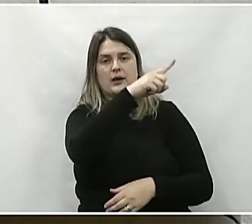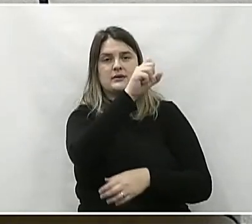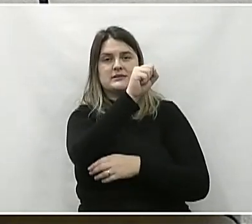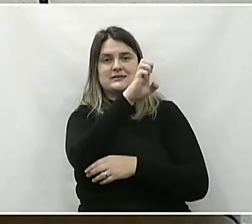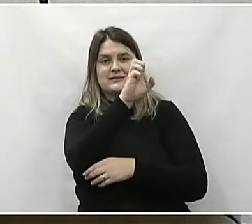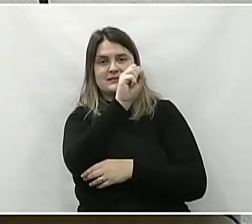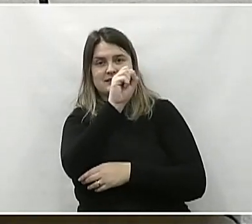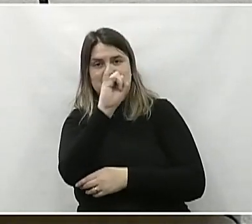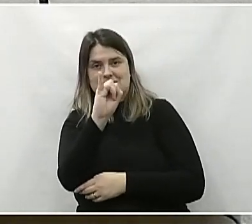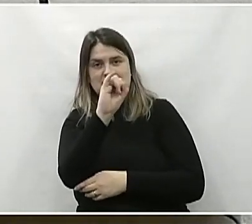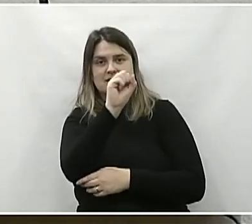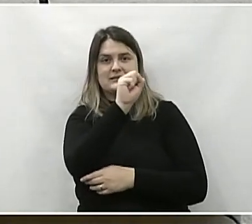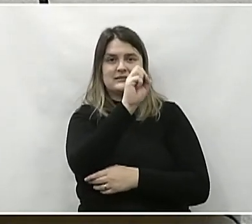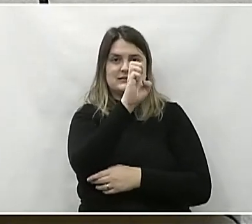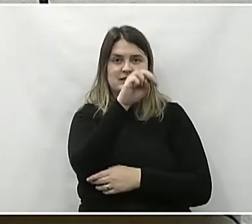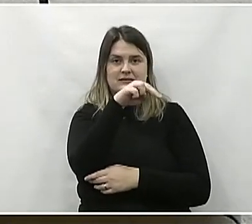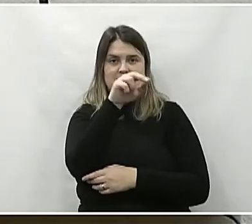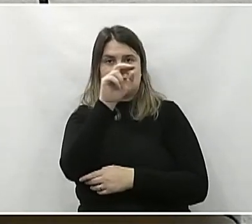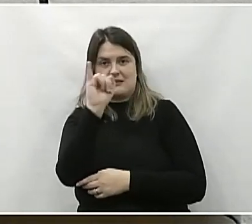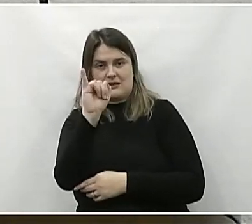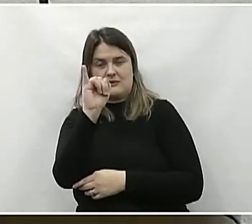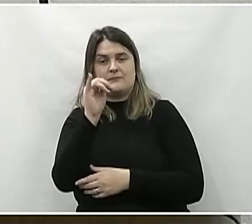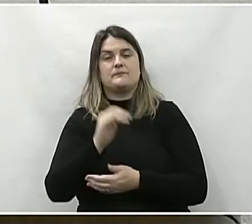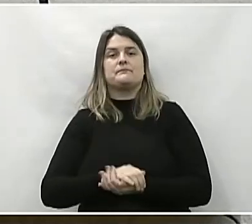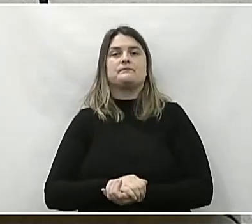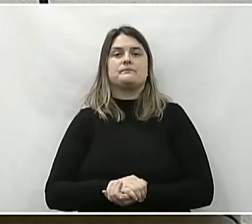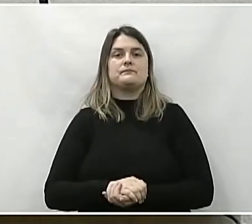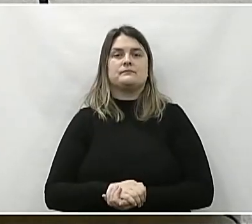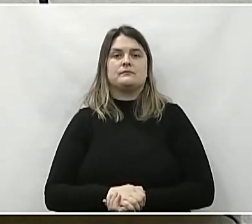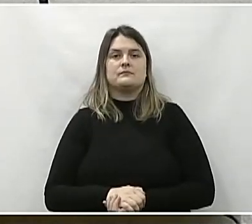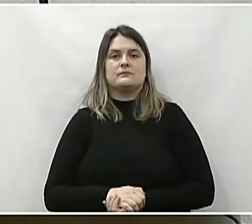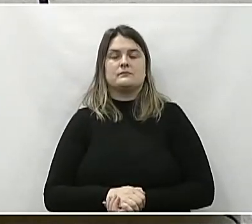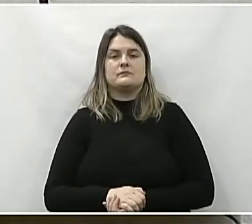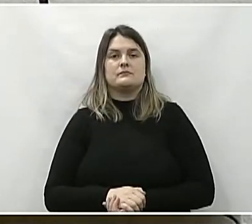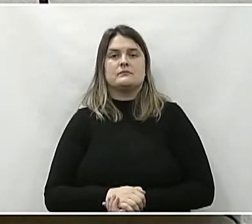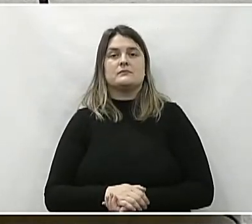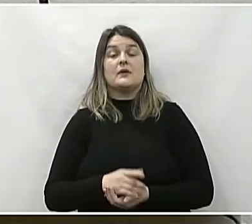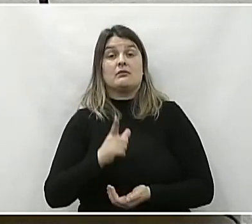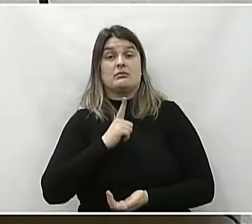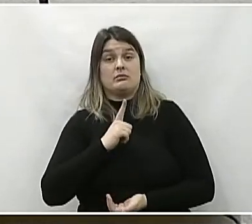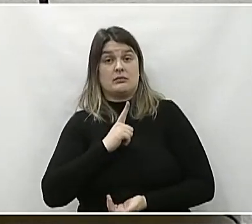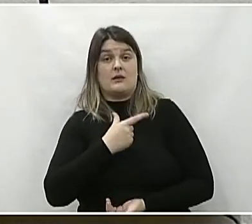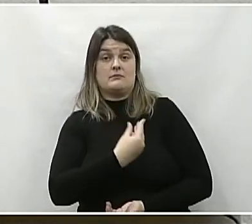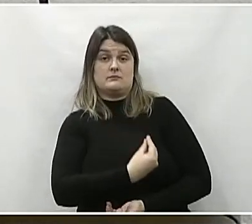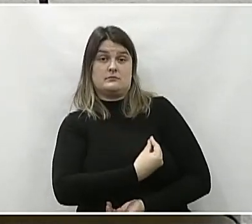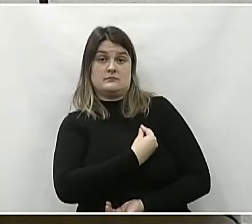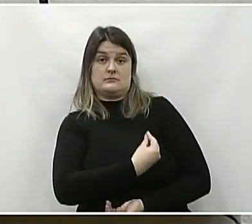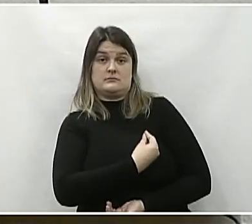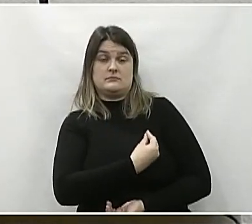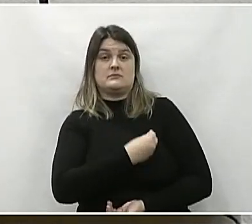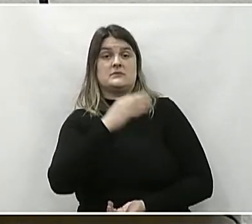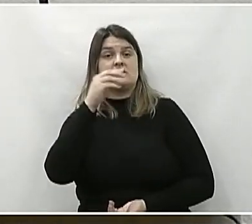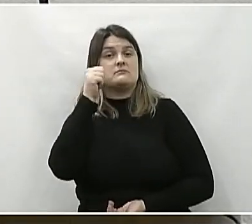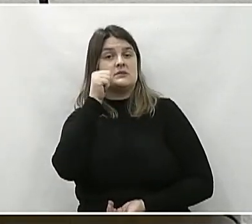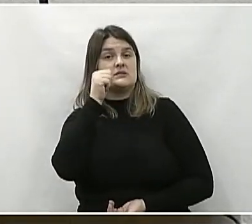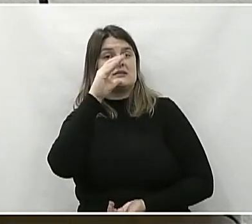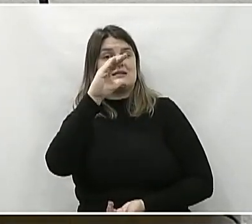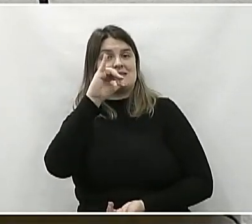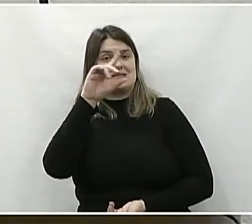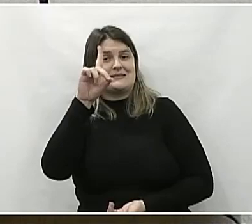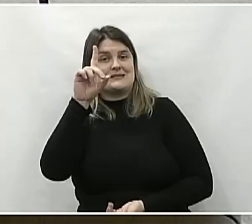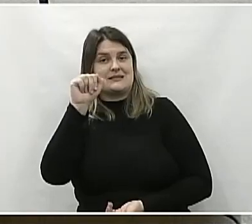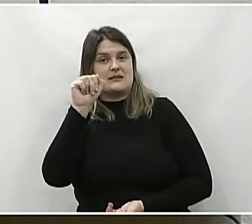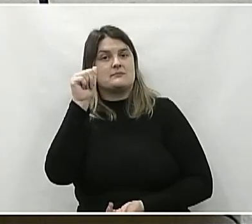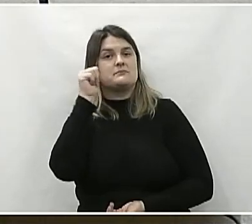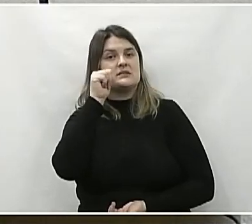e hoje enaltece a nossa a noite com a presença da Cida